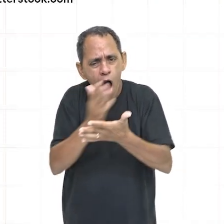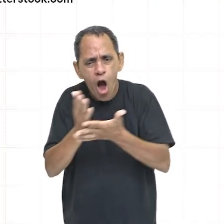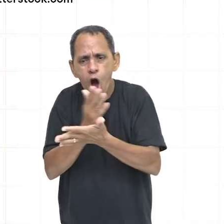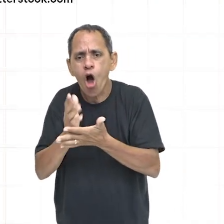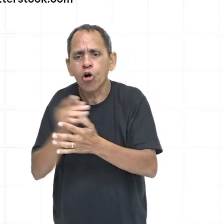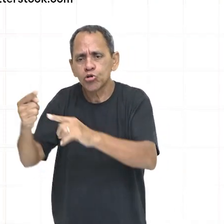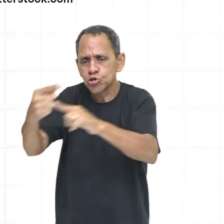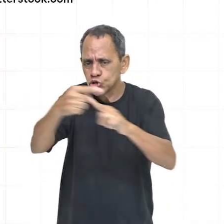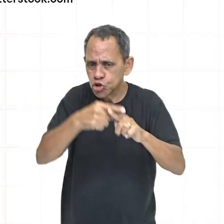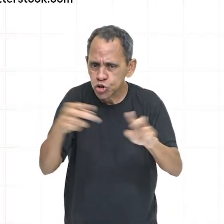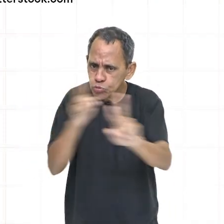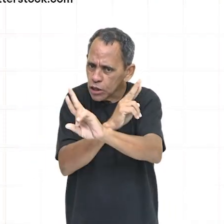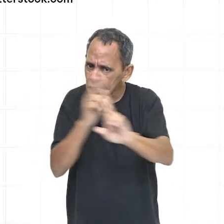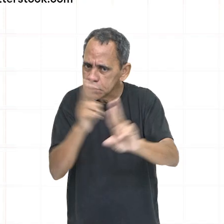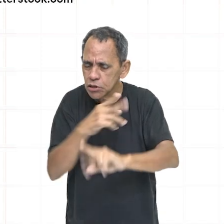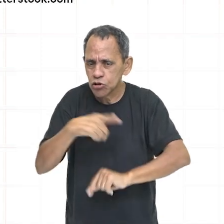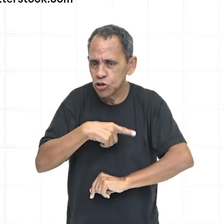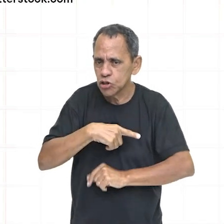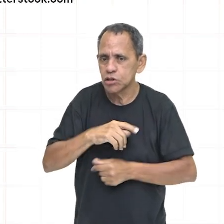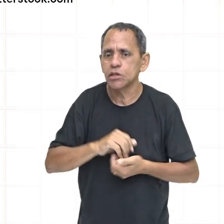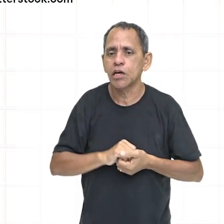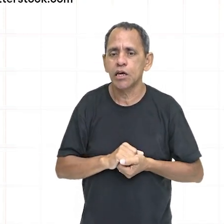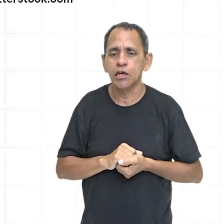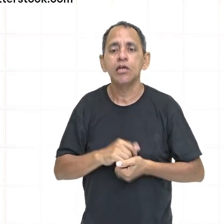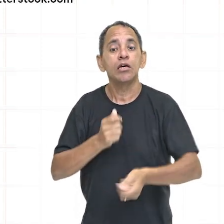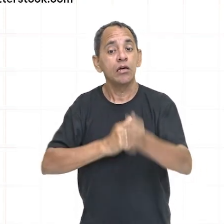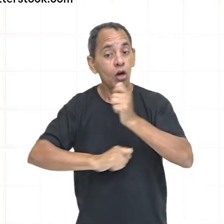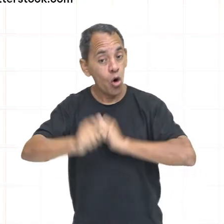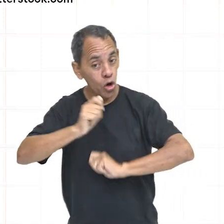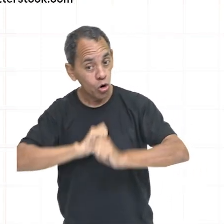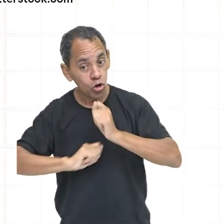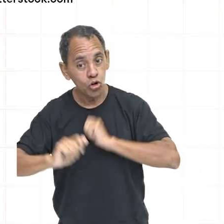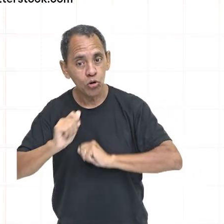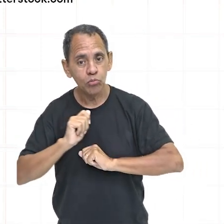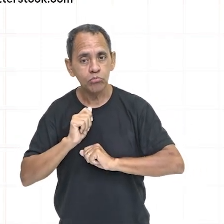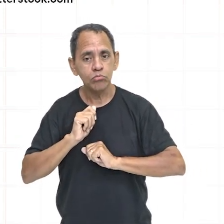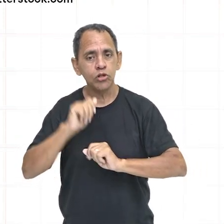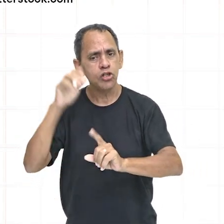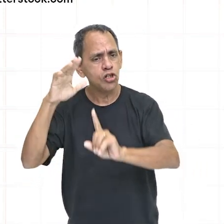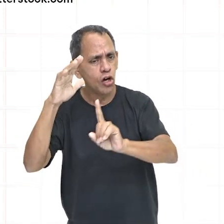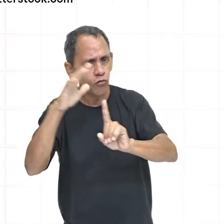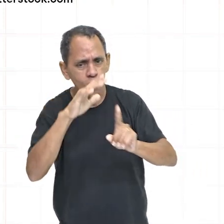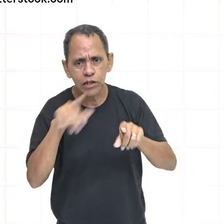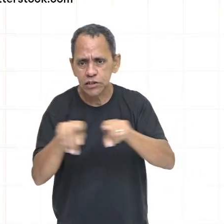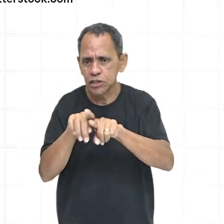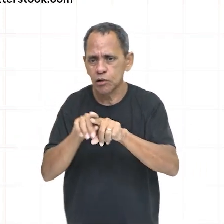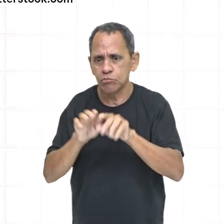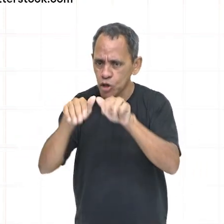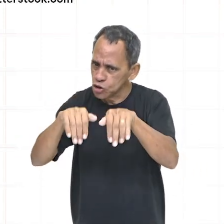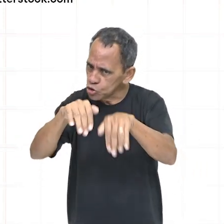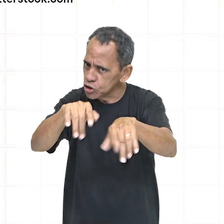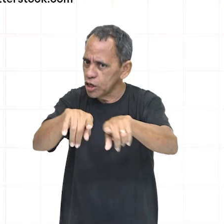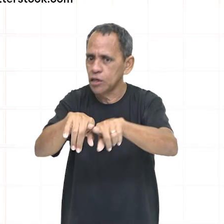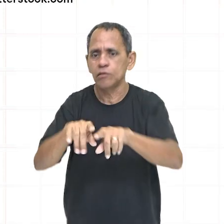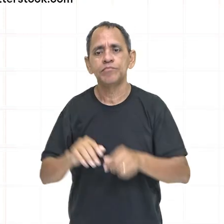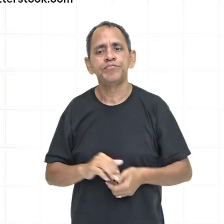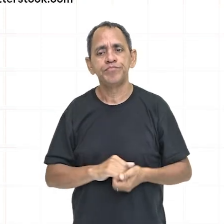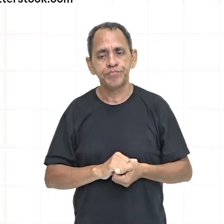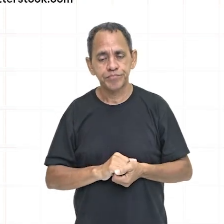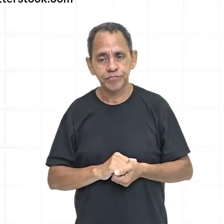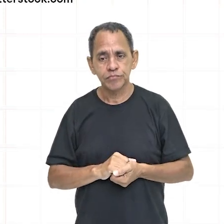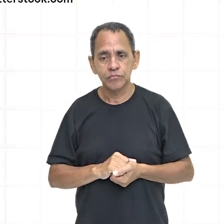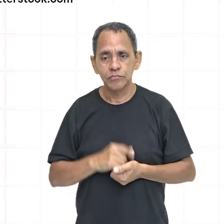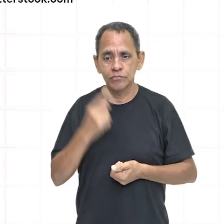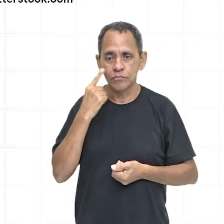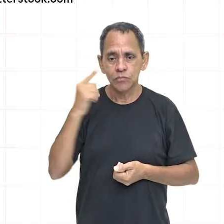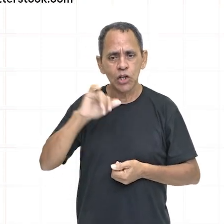relacionadas diretamente aí com a economia, tá, da Austrália. Então vejam só, na fotografia a